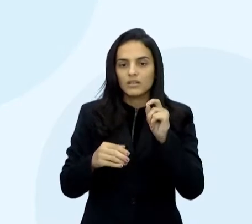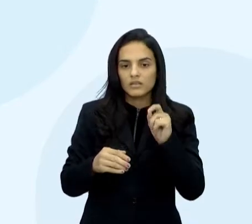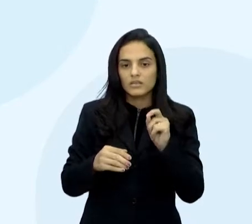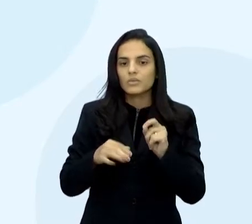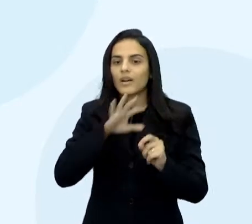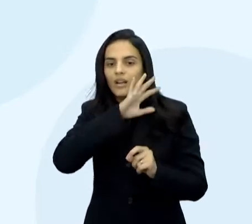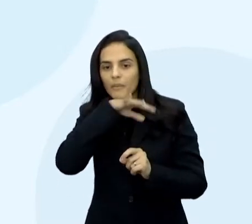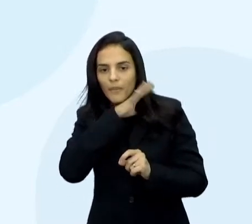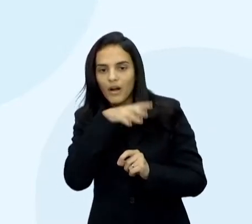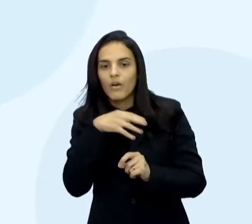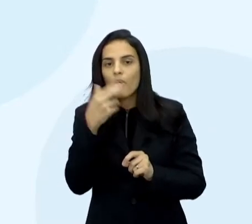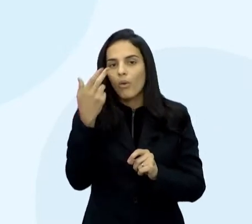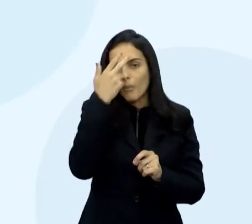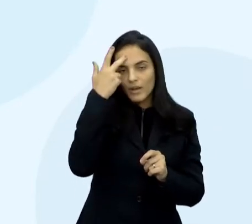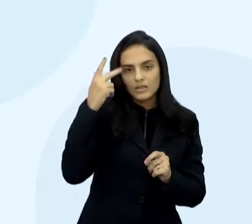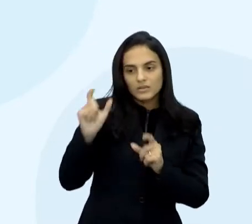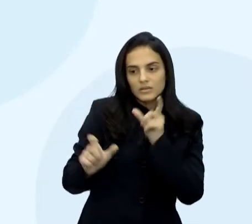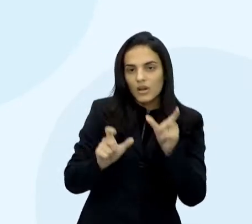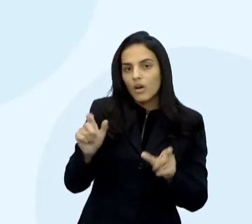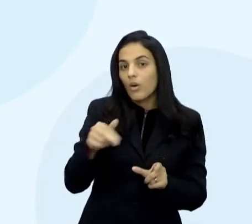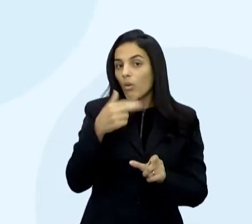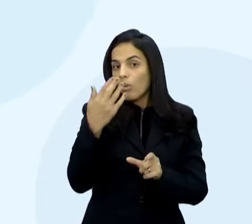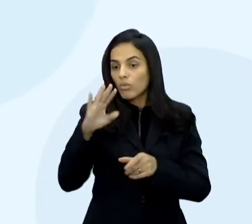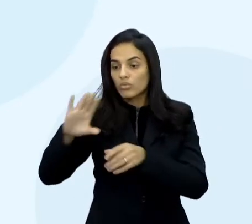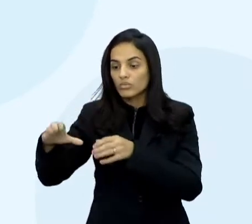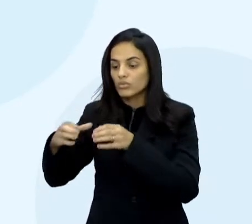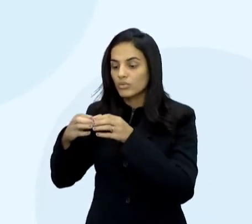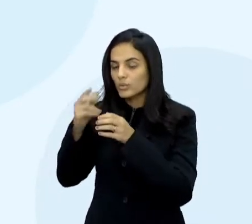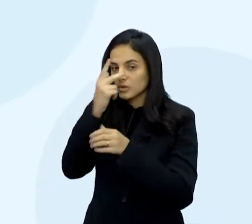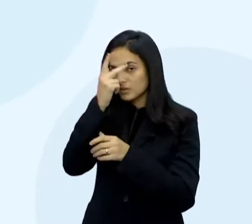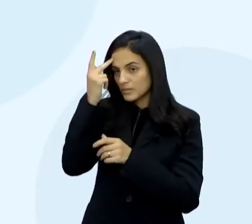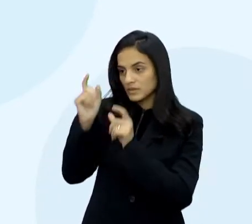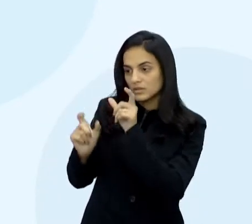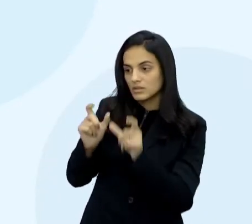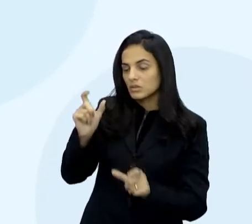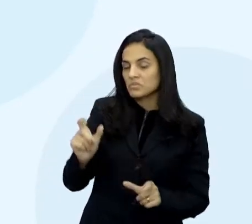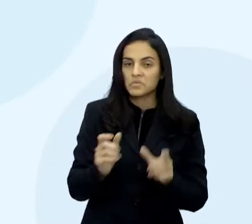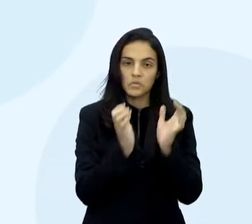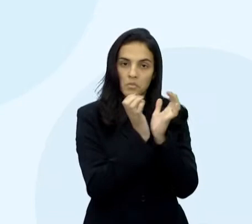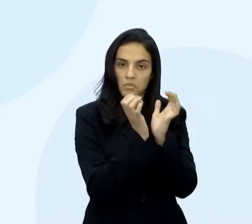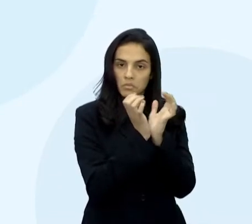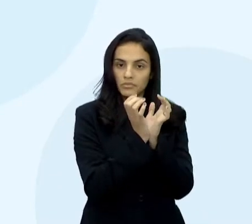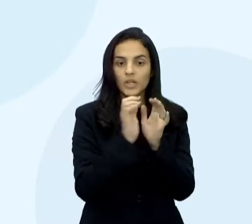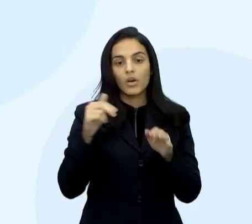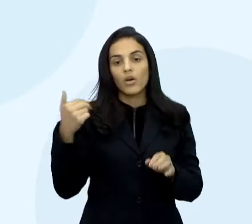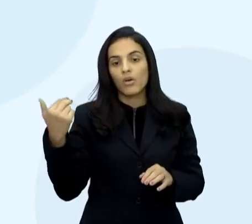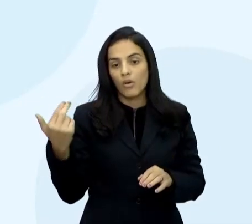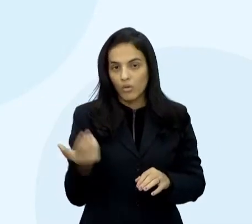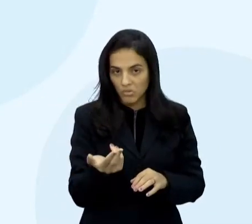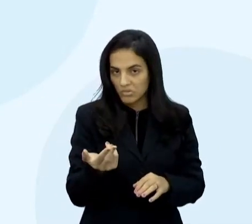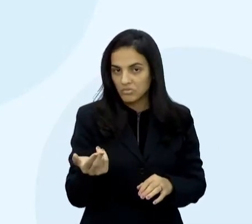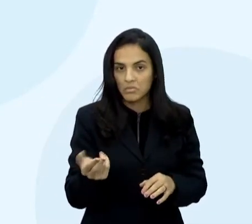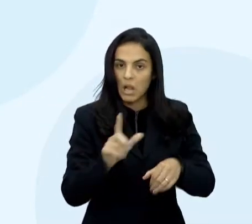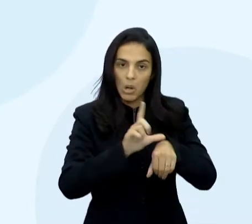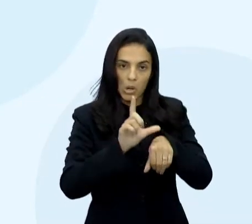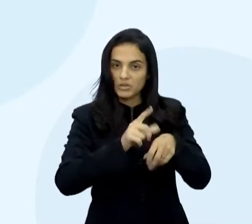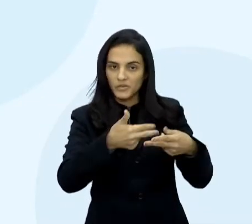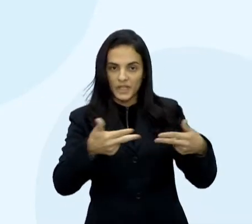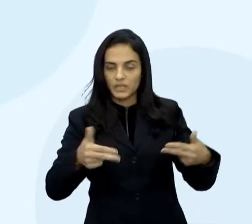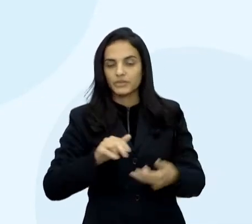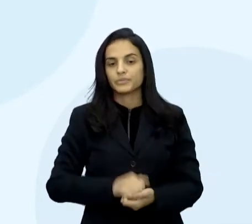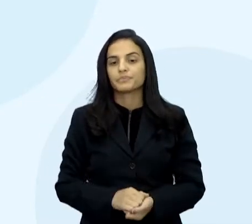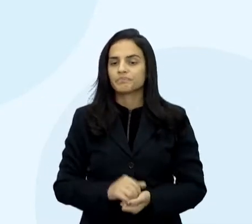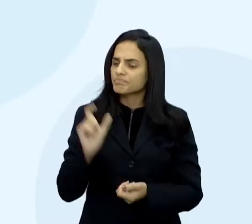um animal, de uma pessoa ou grupo de pessoas, de uma organização ou de uma instituição.